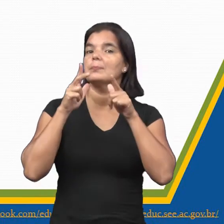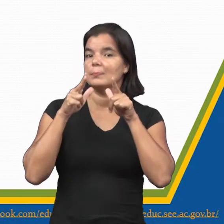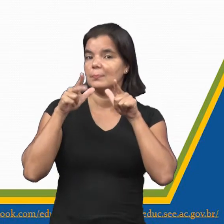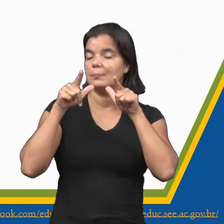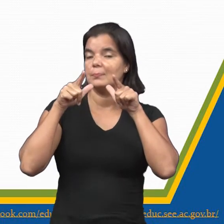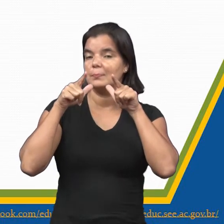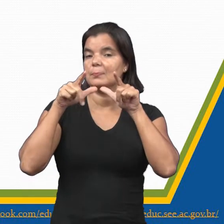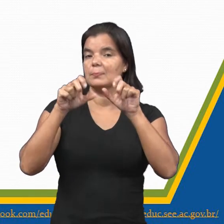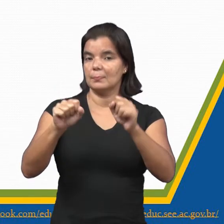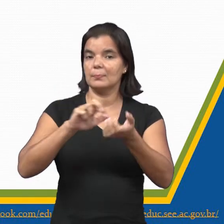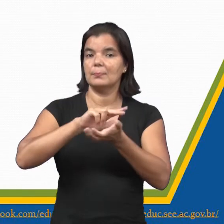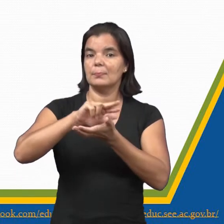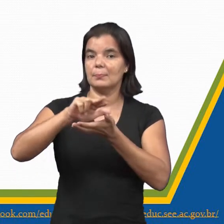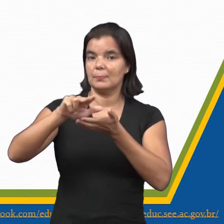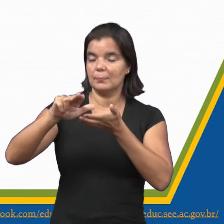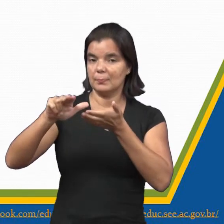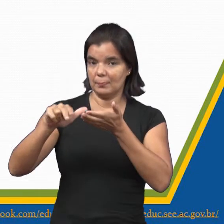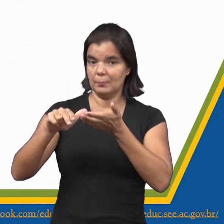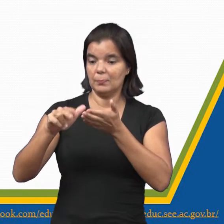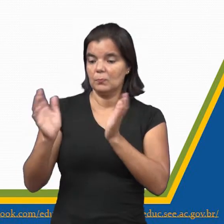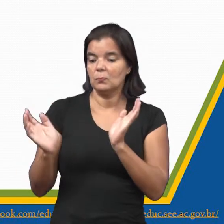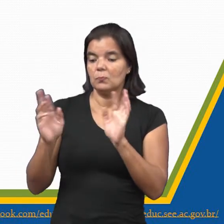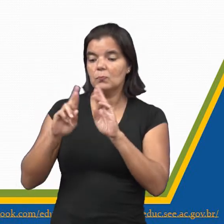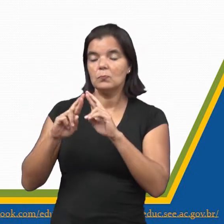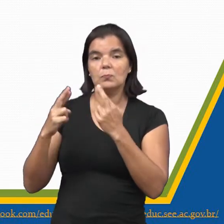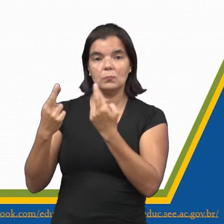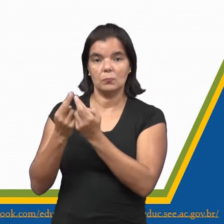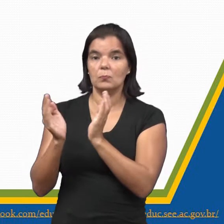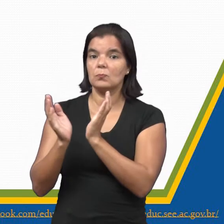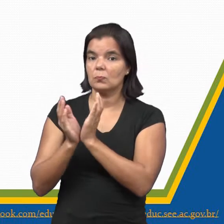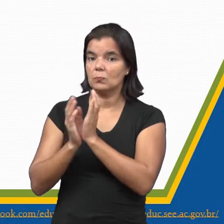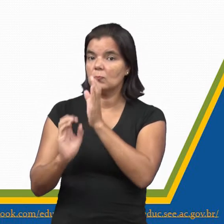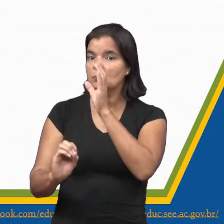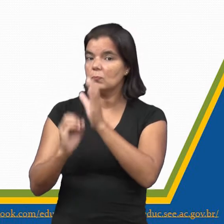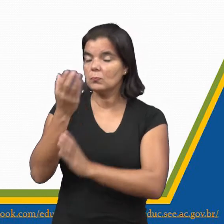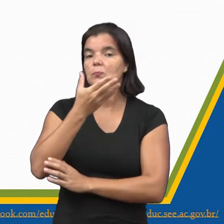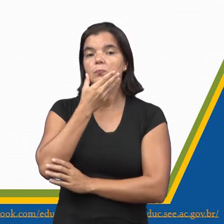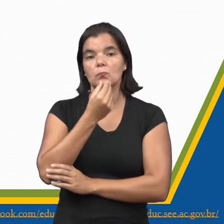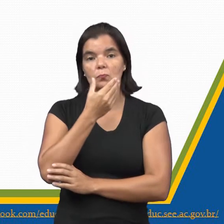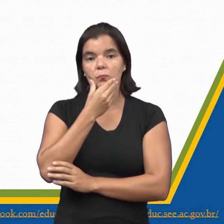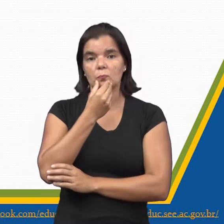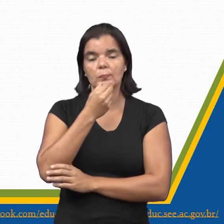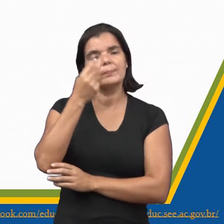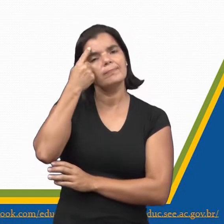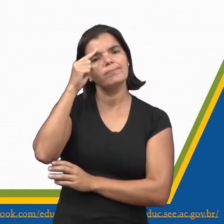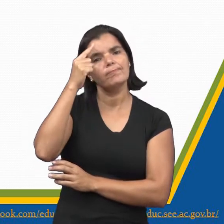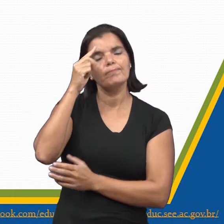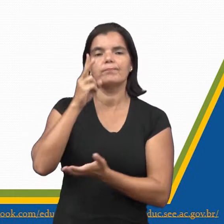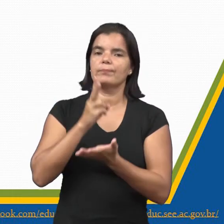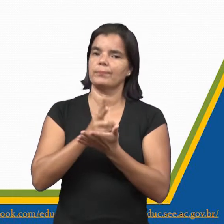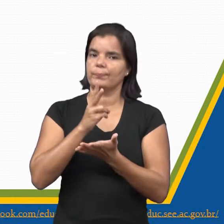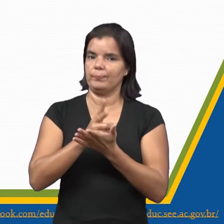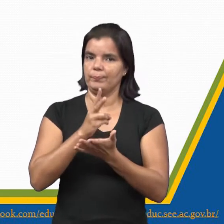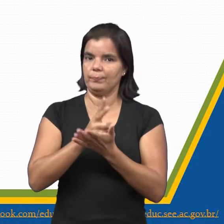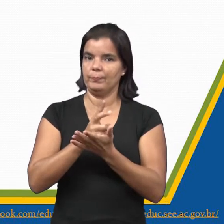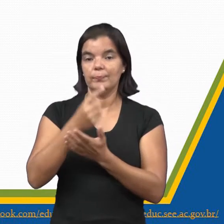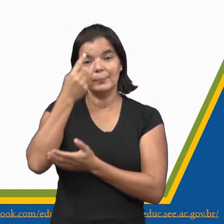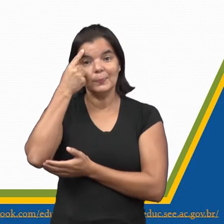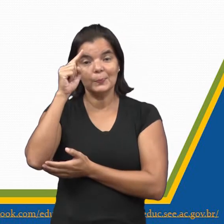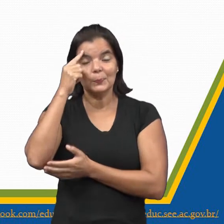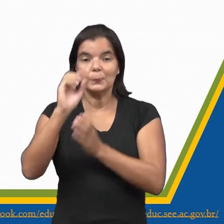reúnem as variantes da língua que foram criadas pelos homens e são reinventadas a cada dia. Dessas